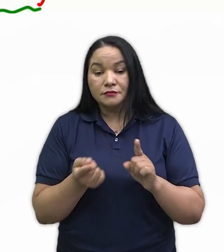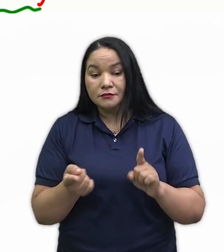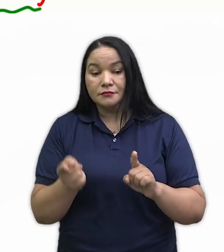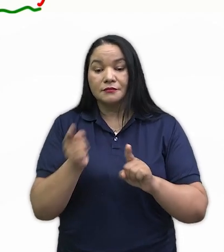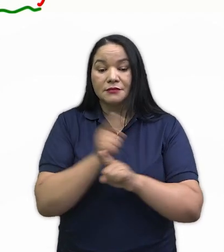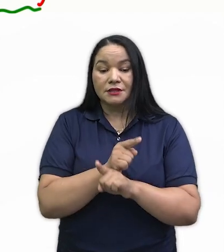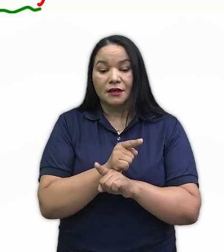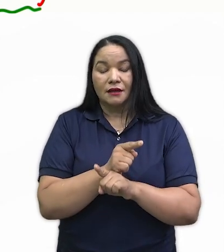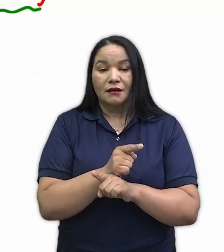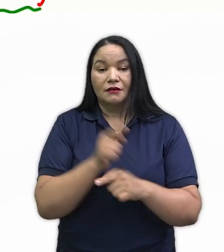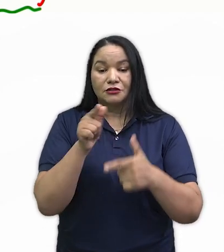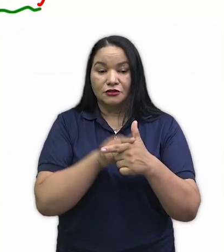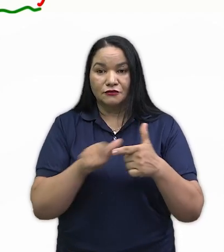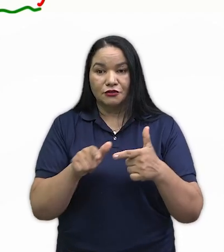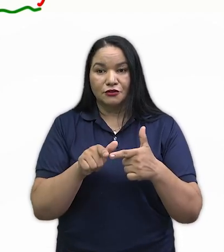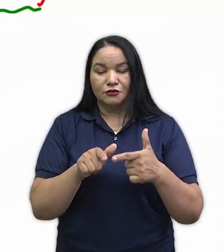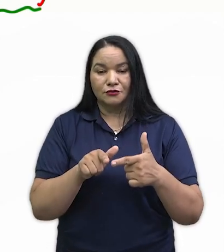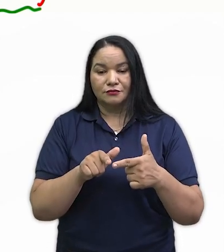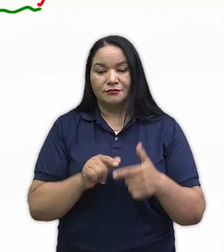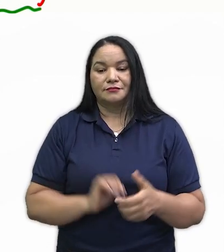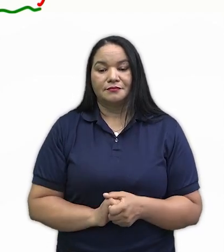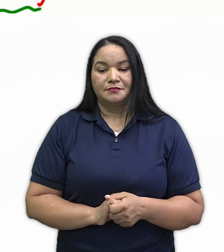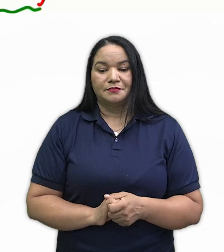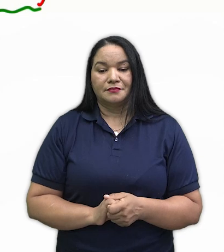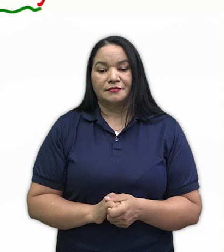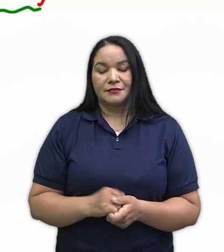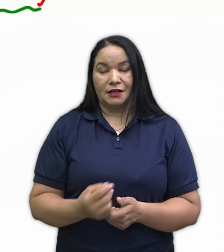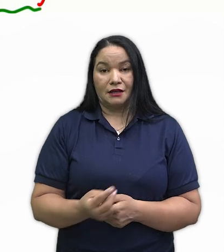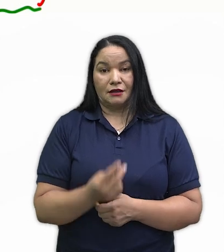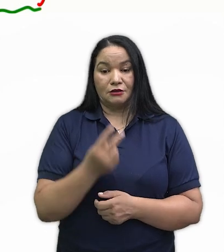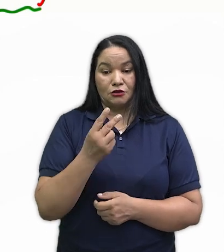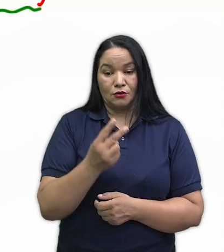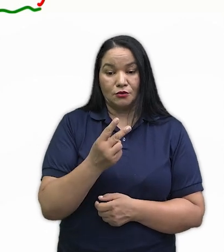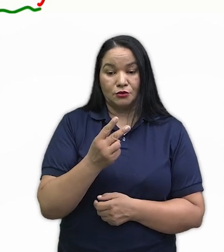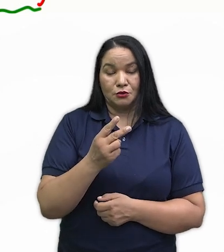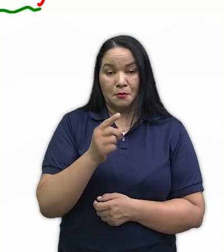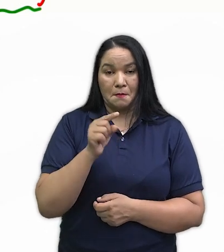outro lado. Ou seja, a gente vai ter bem aqui, ó,